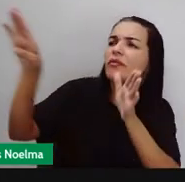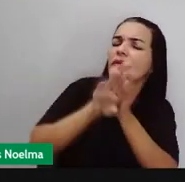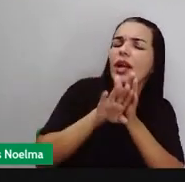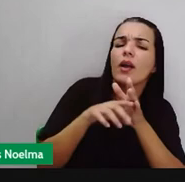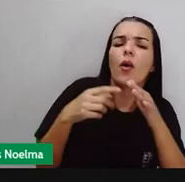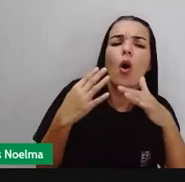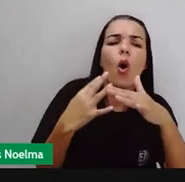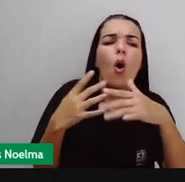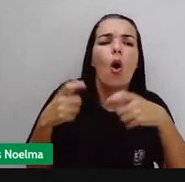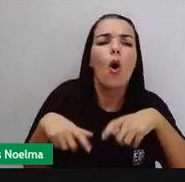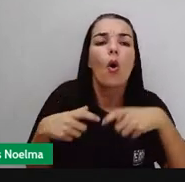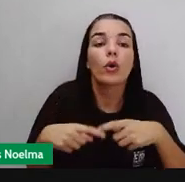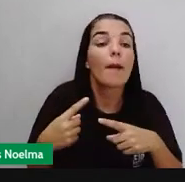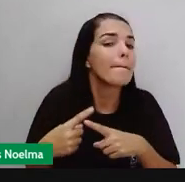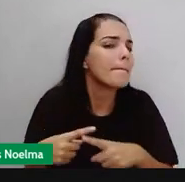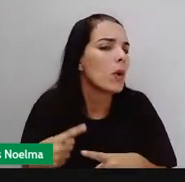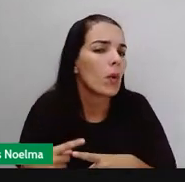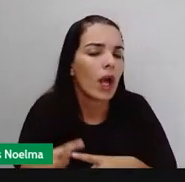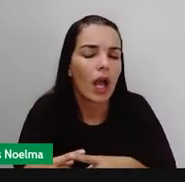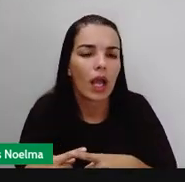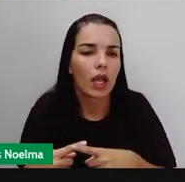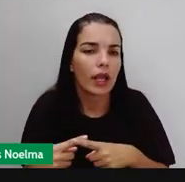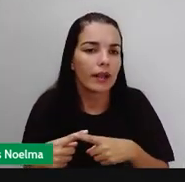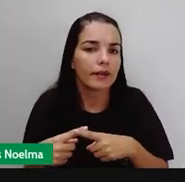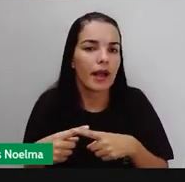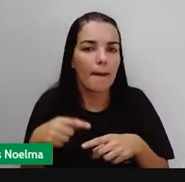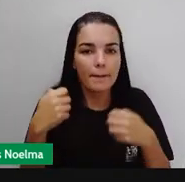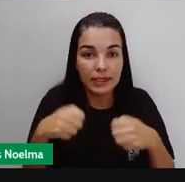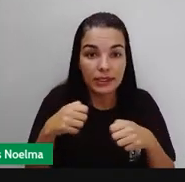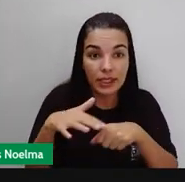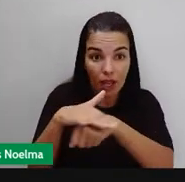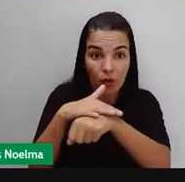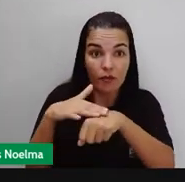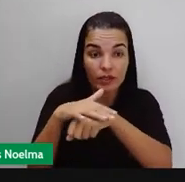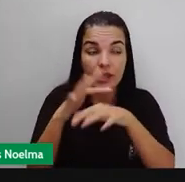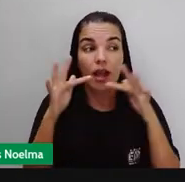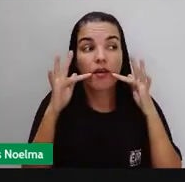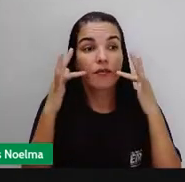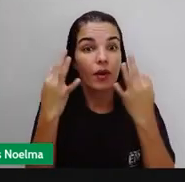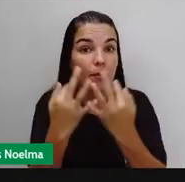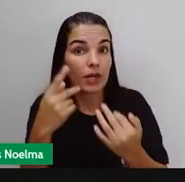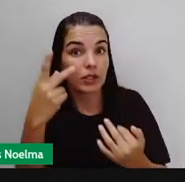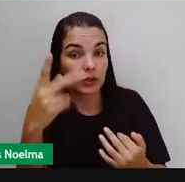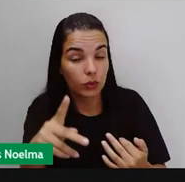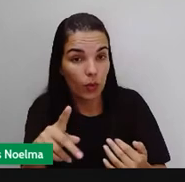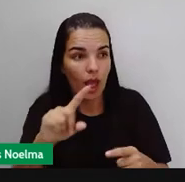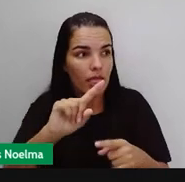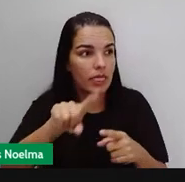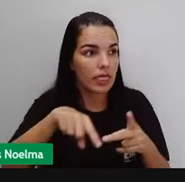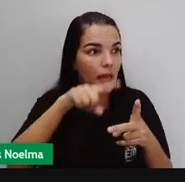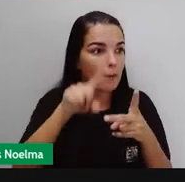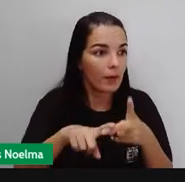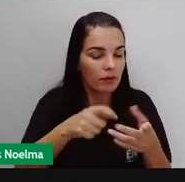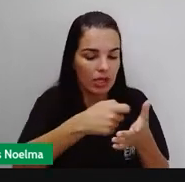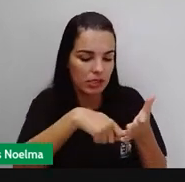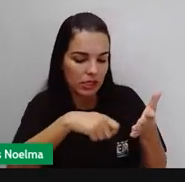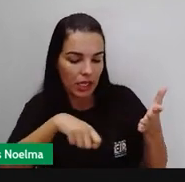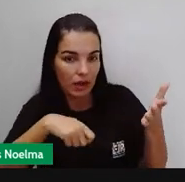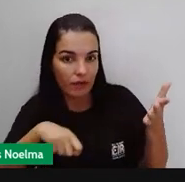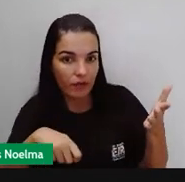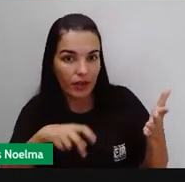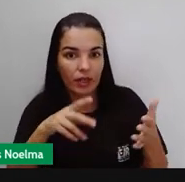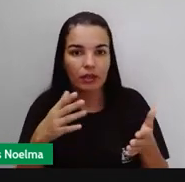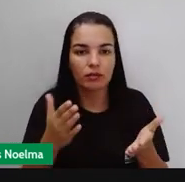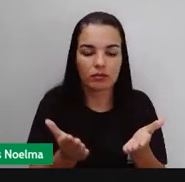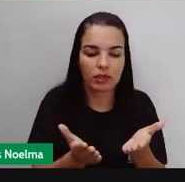que que elas migraram? Converse com sua família sobre isso e depois vocês vão escrever no caderno de vocês, no caderno de